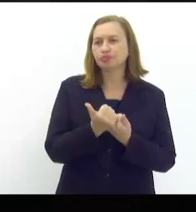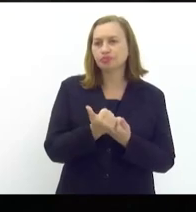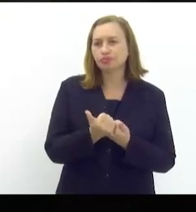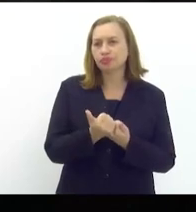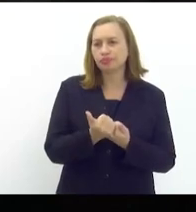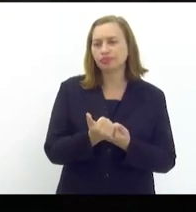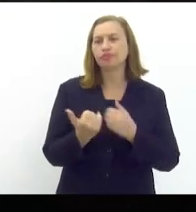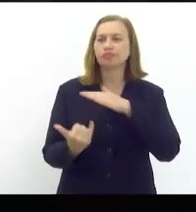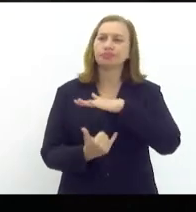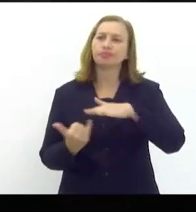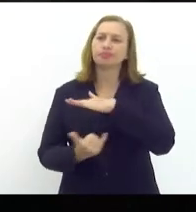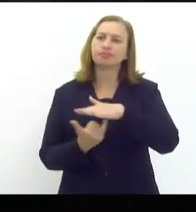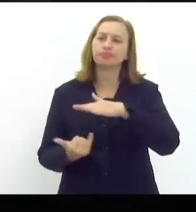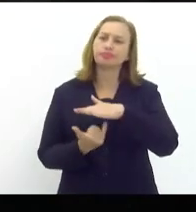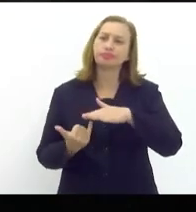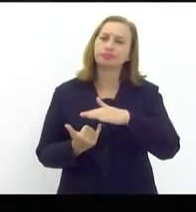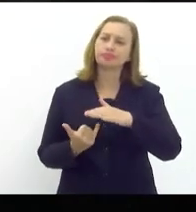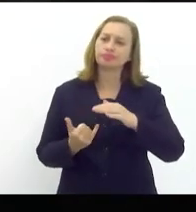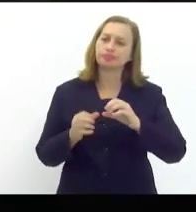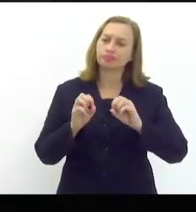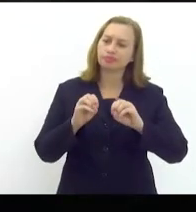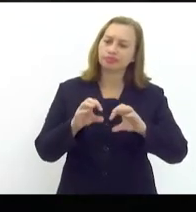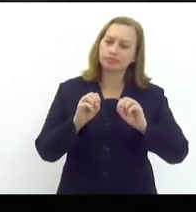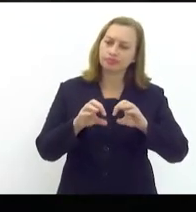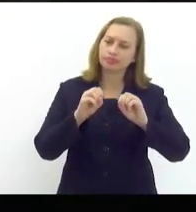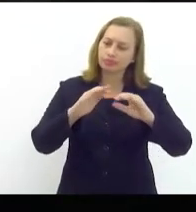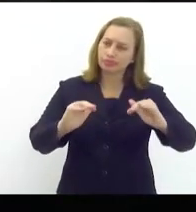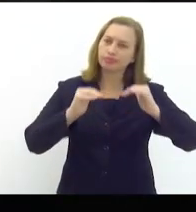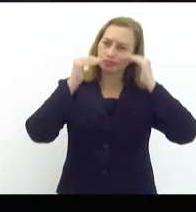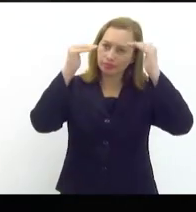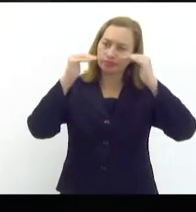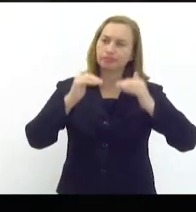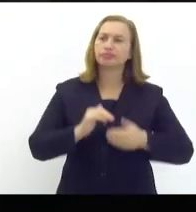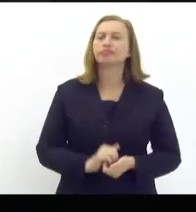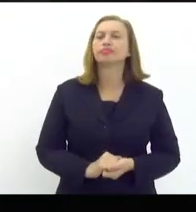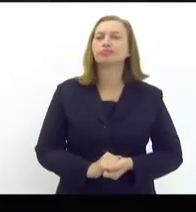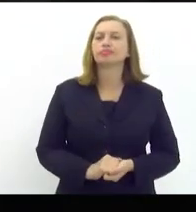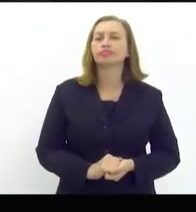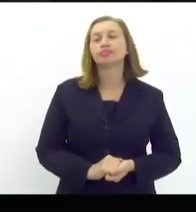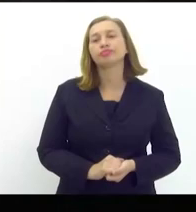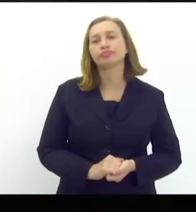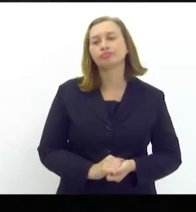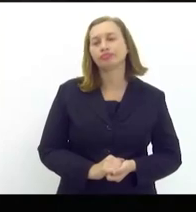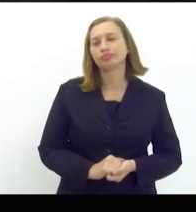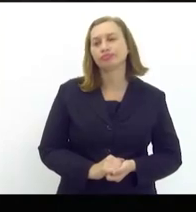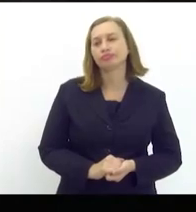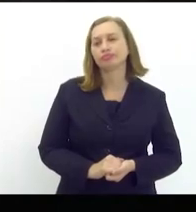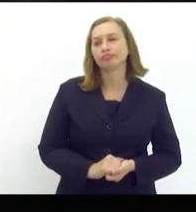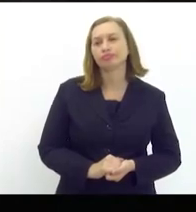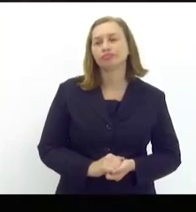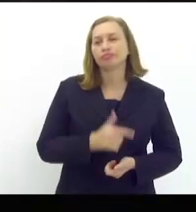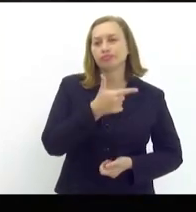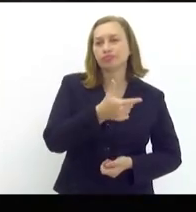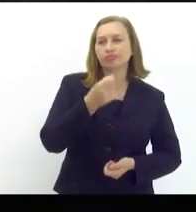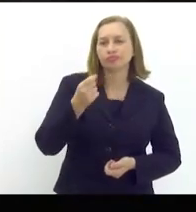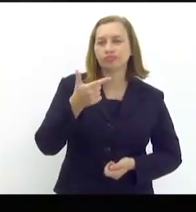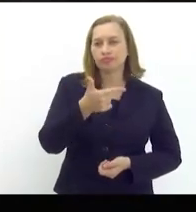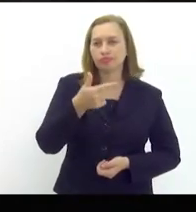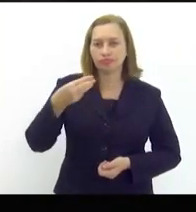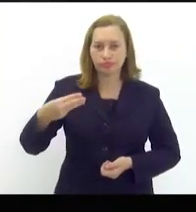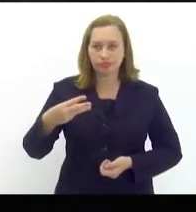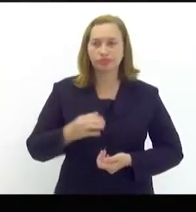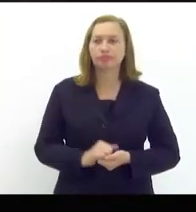com as instituições de ensino superior consorciadas circunstância que se agravou é em 2023